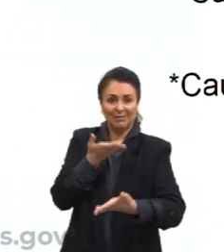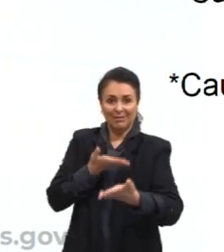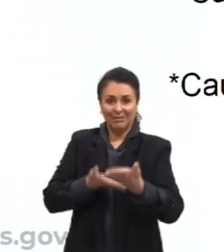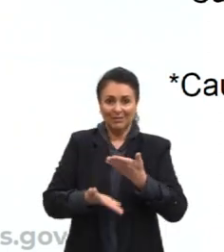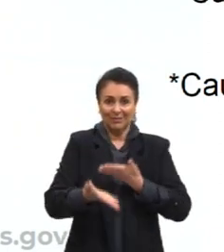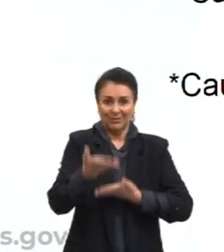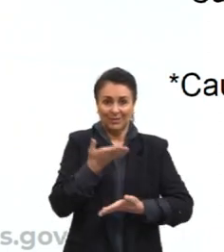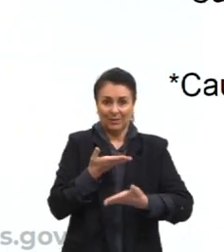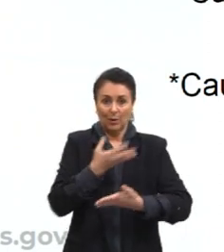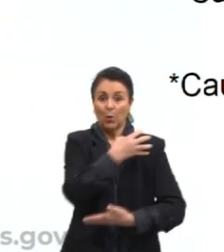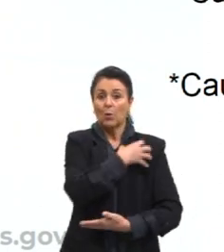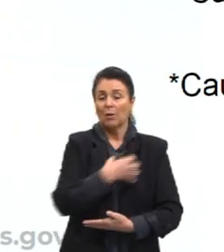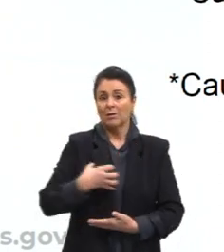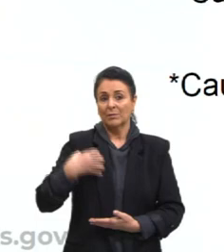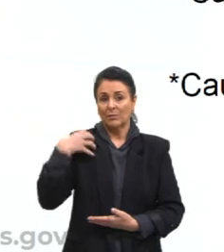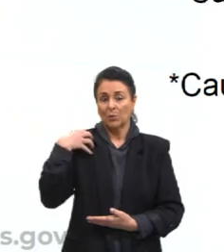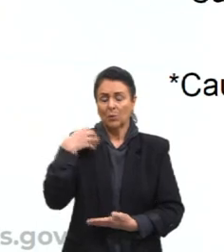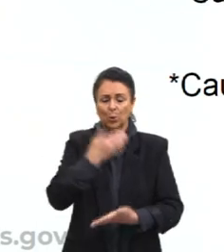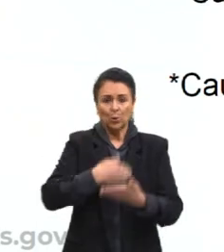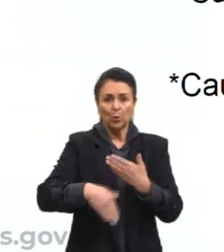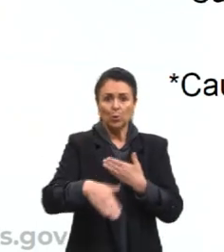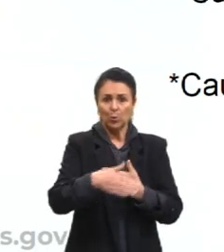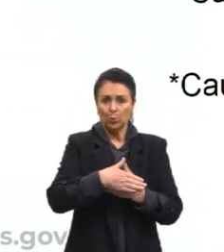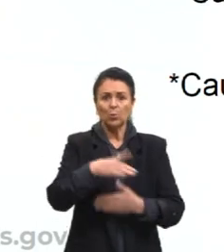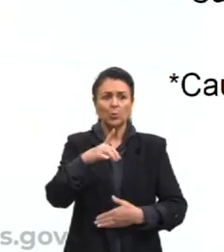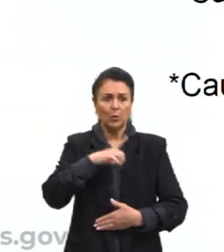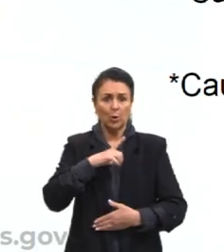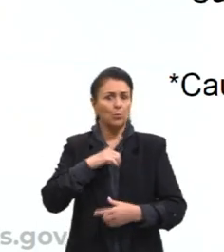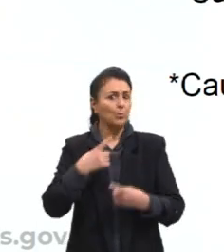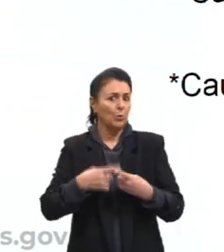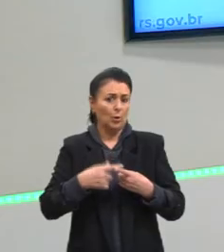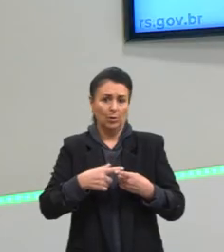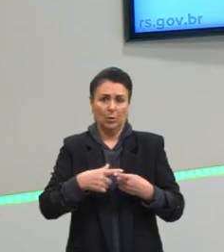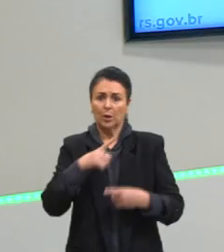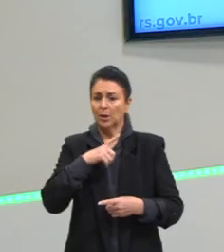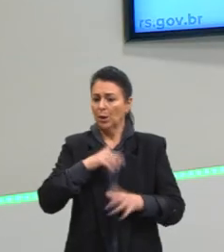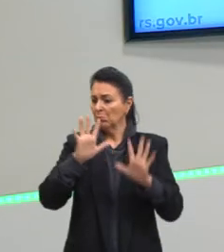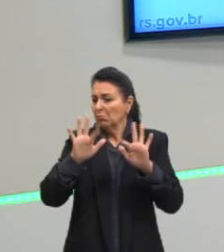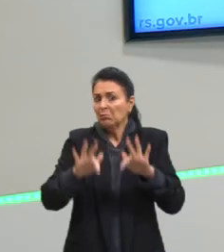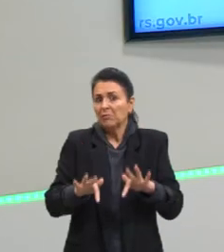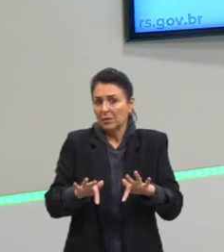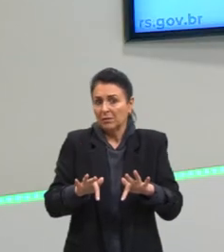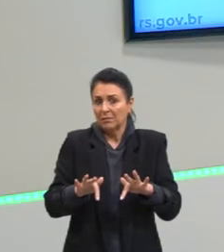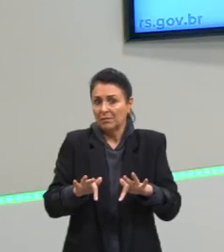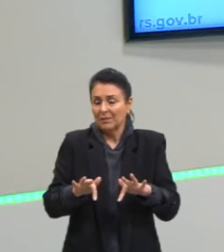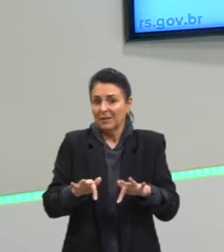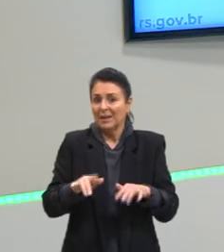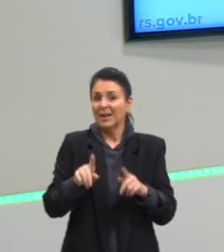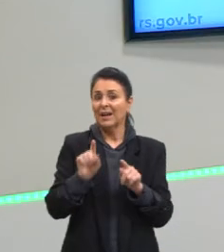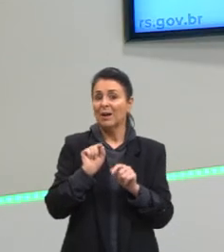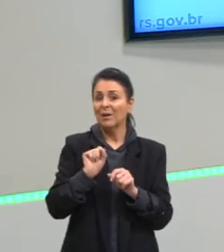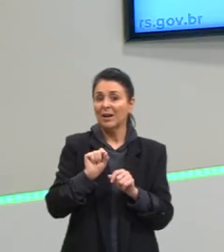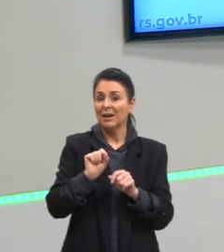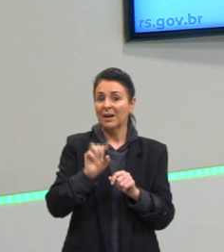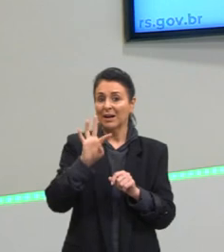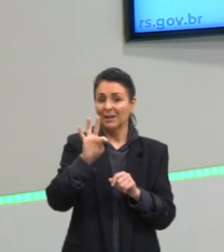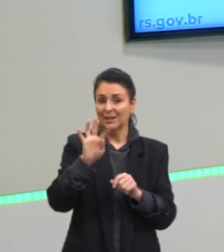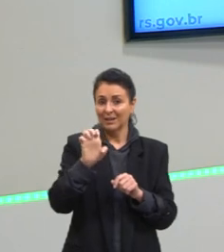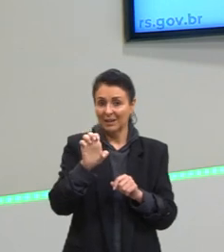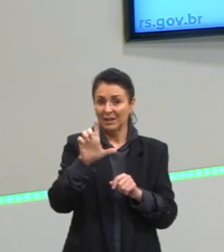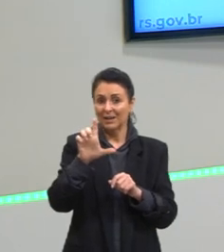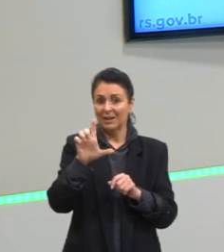pro Aristóteles tudo tem uma finalidade tá tudo tem um fim a teleologia do Aristóteles